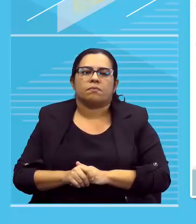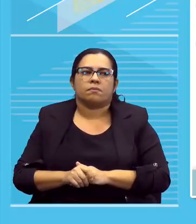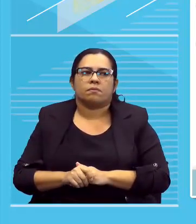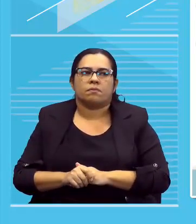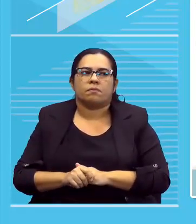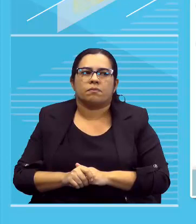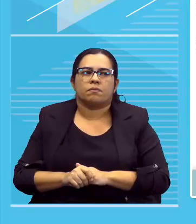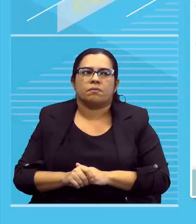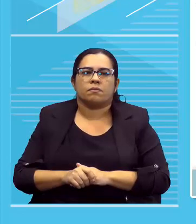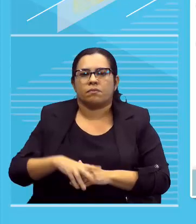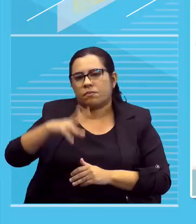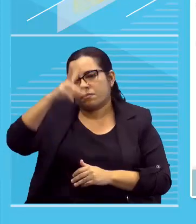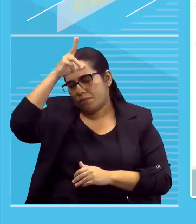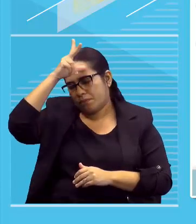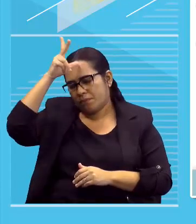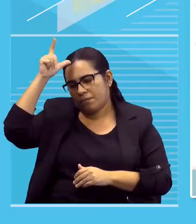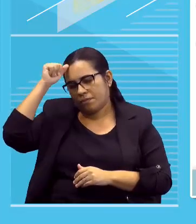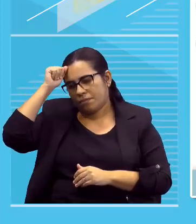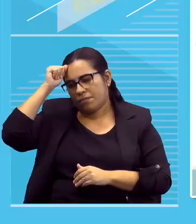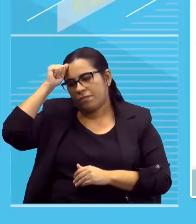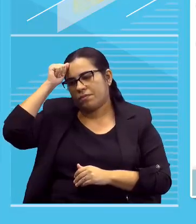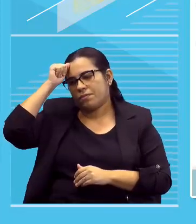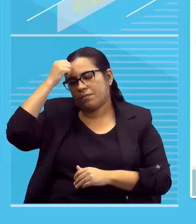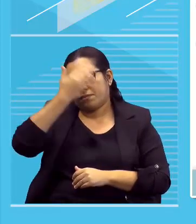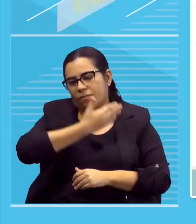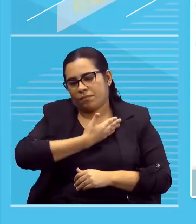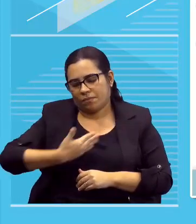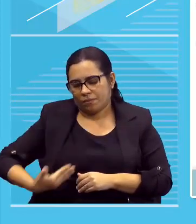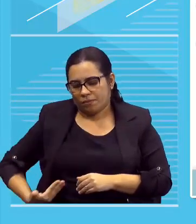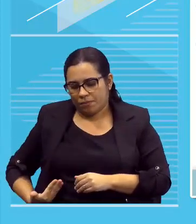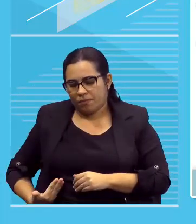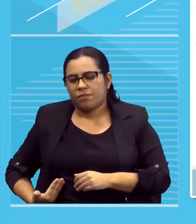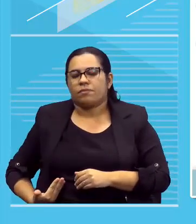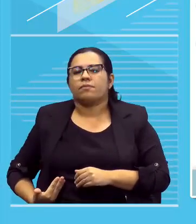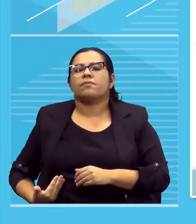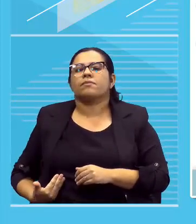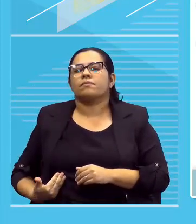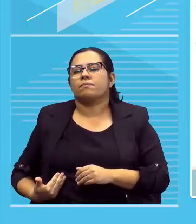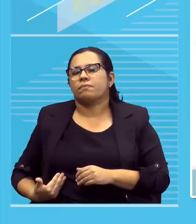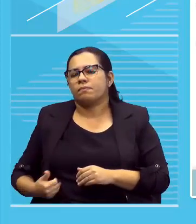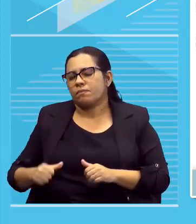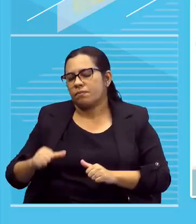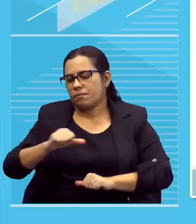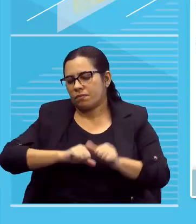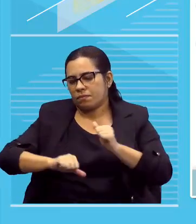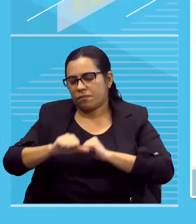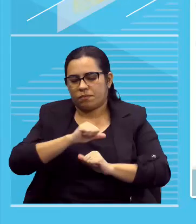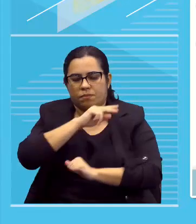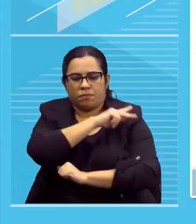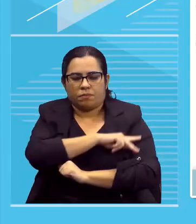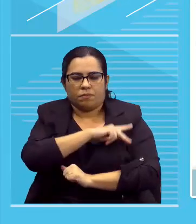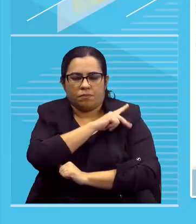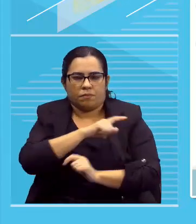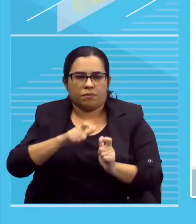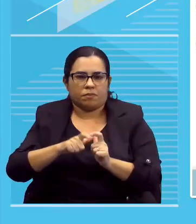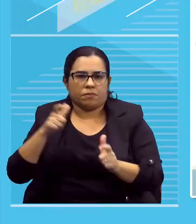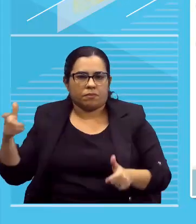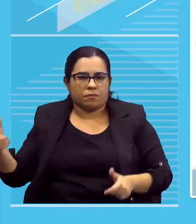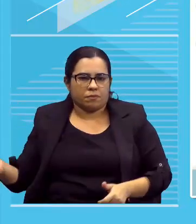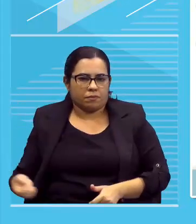as prefeituras do governo passaram a encarar o Piauí moderno no campo